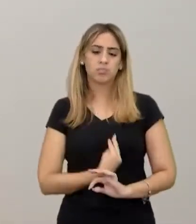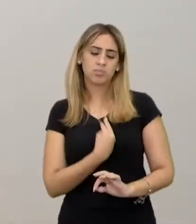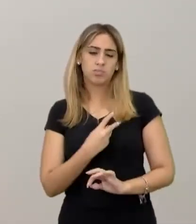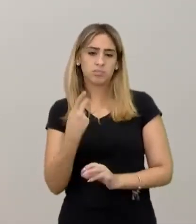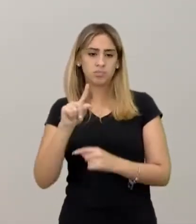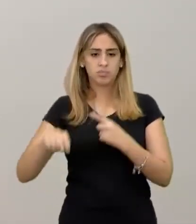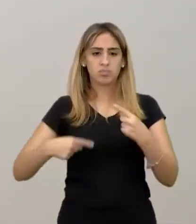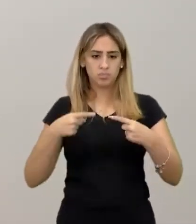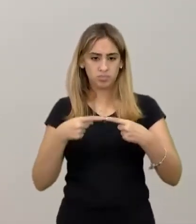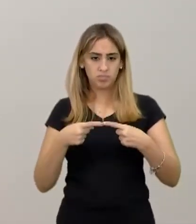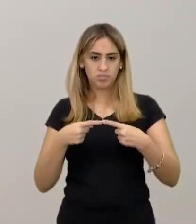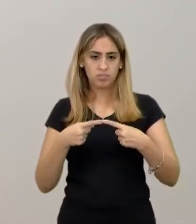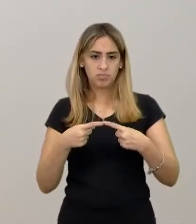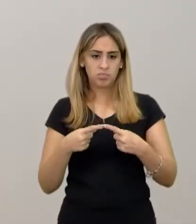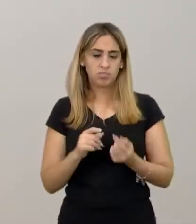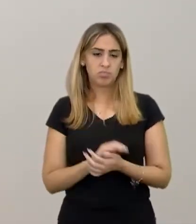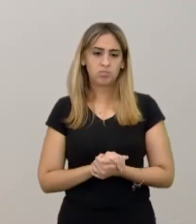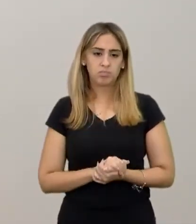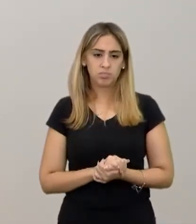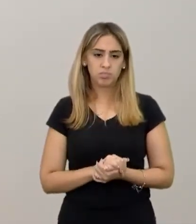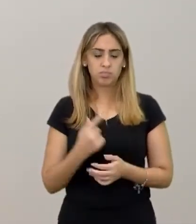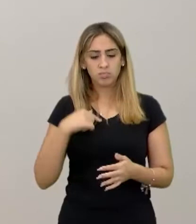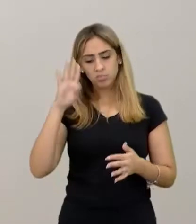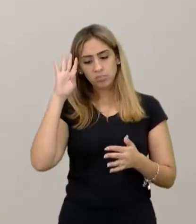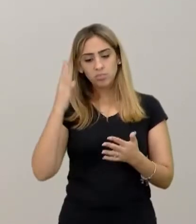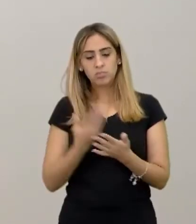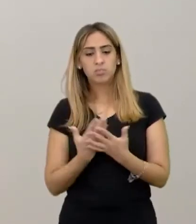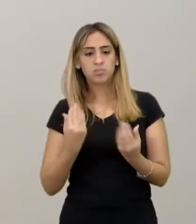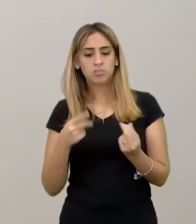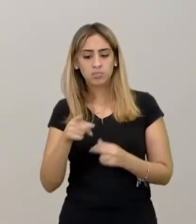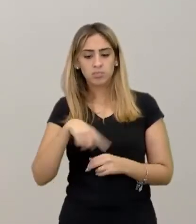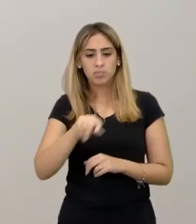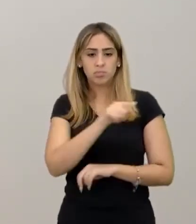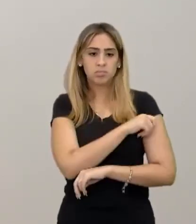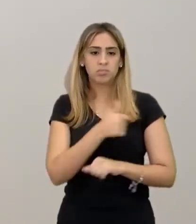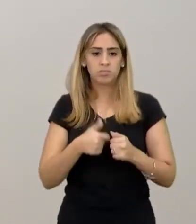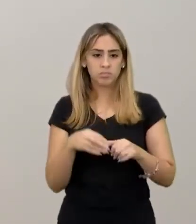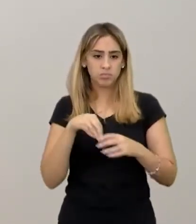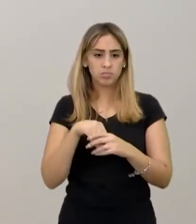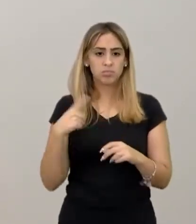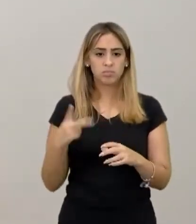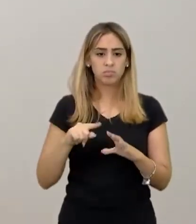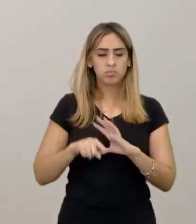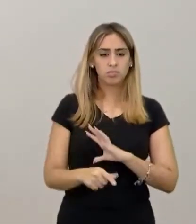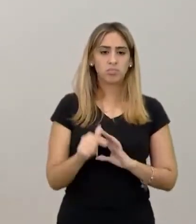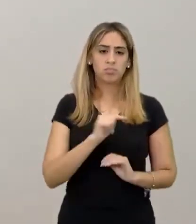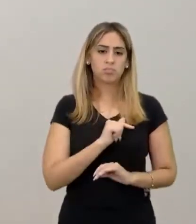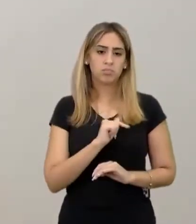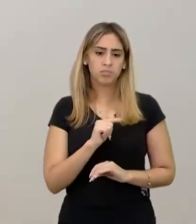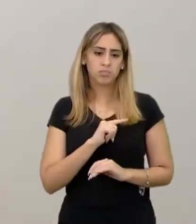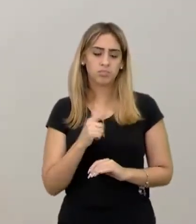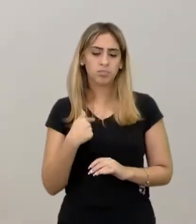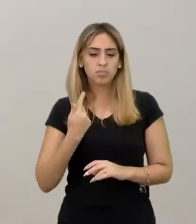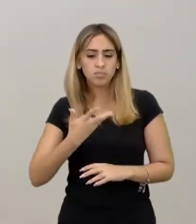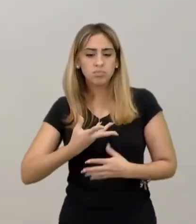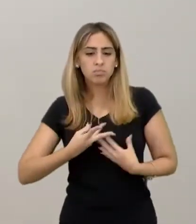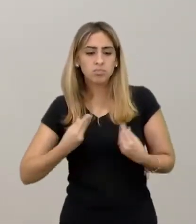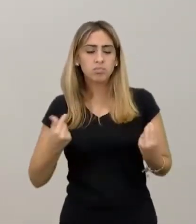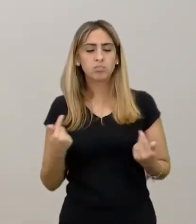seu objetivo, né? E eu acredito, assim, que muitos estudantes que estão nesse aprofundamento, eles também têm esse espírito que